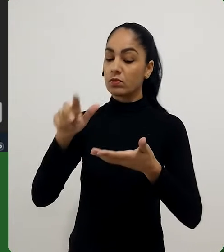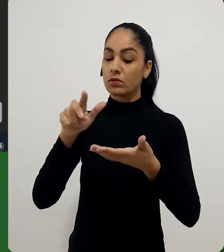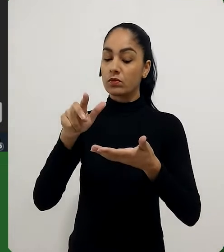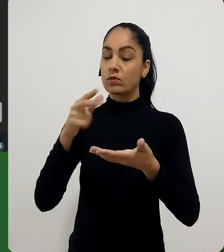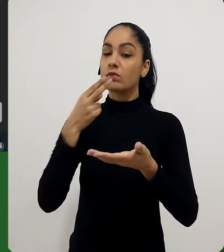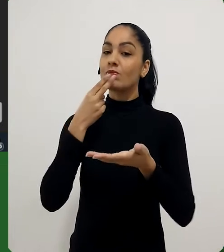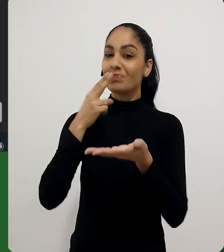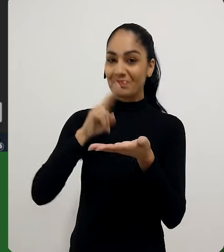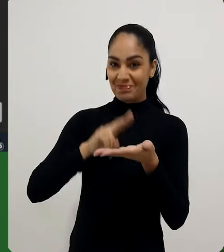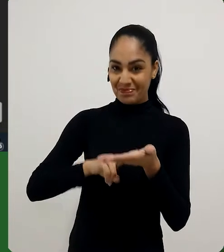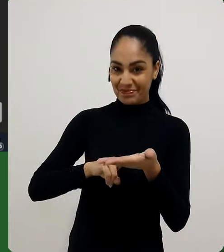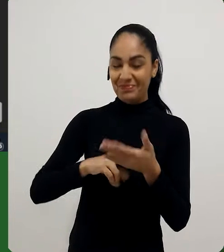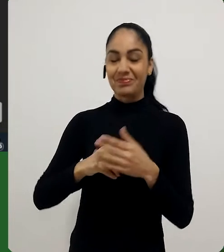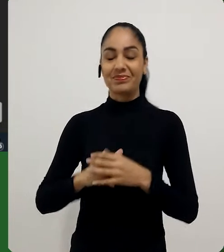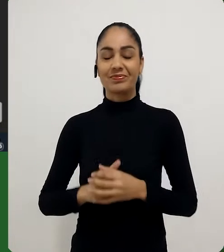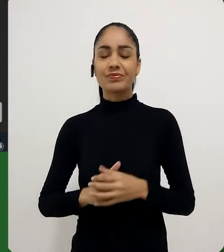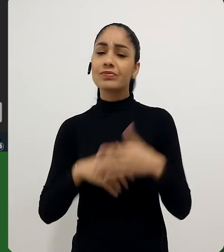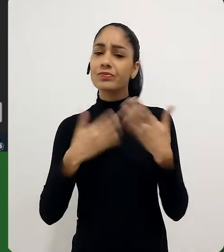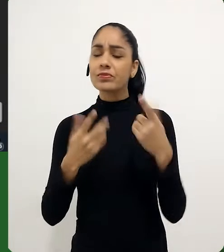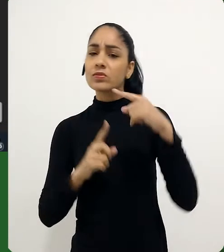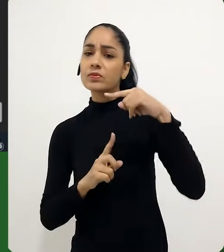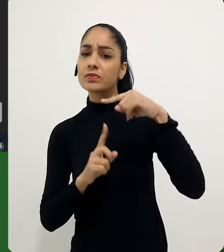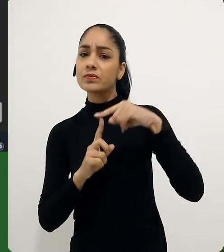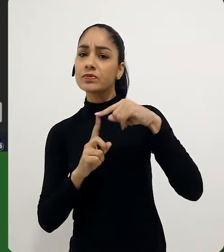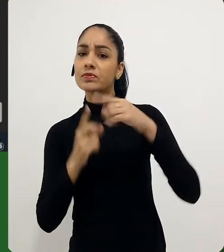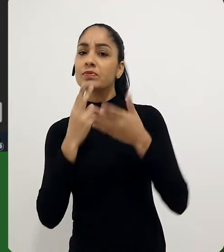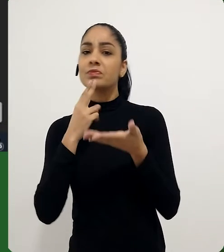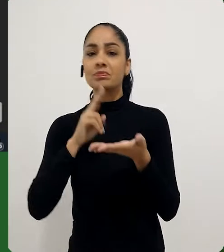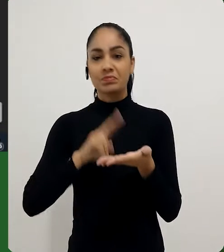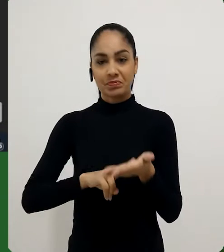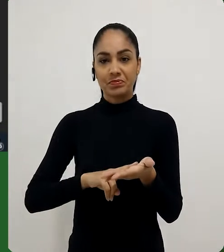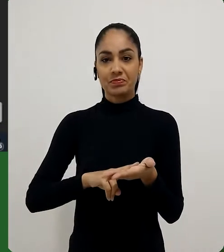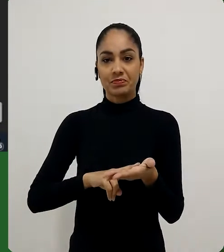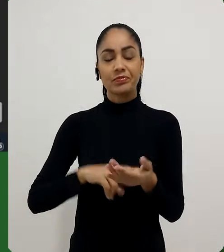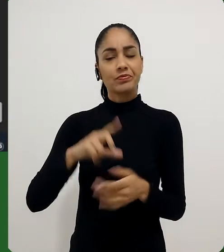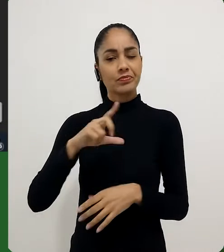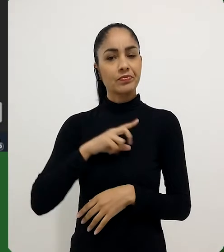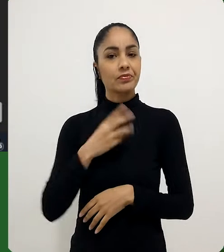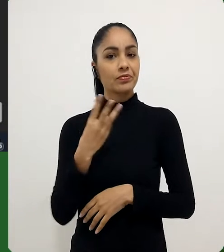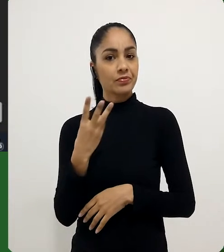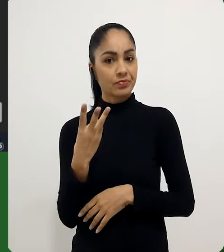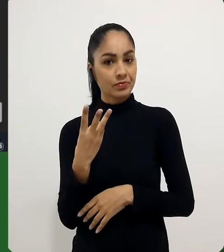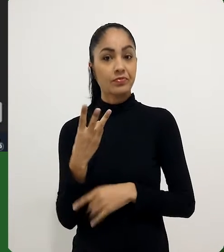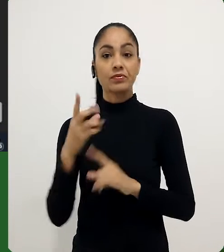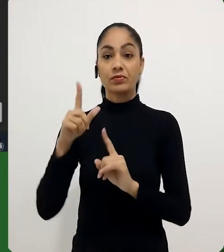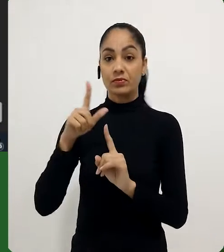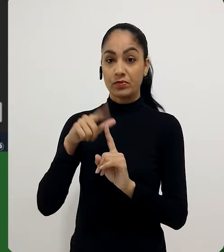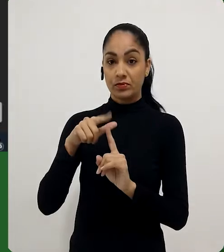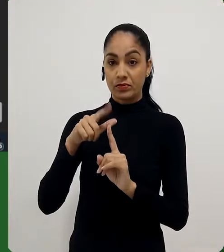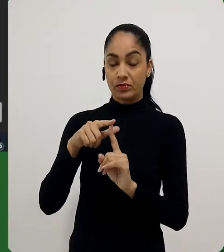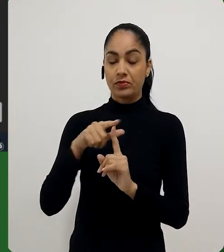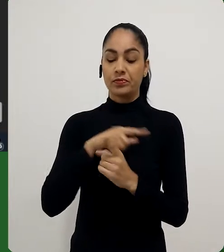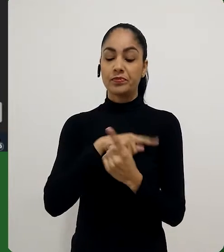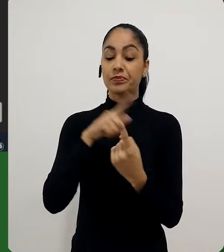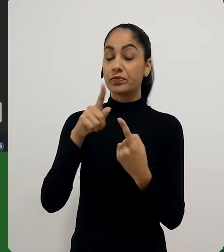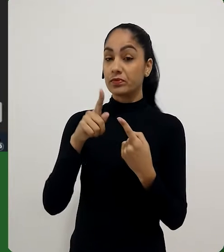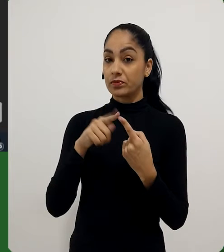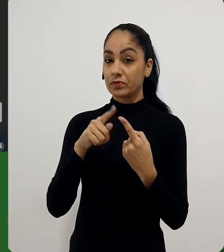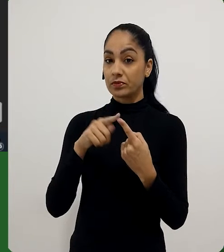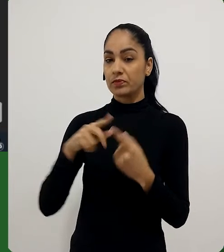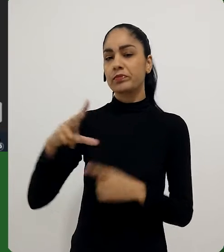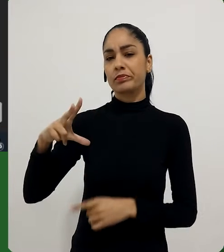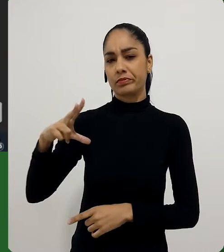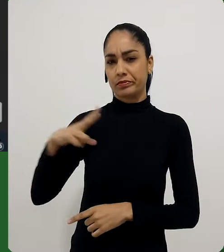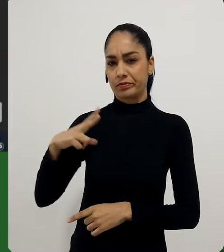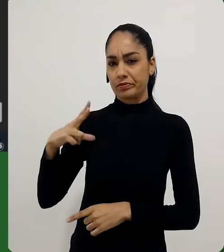Técnica, Linguagem e Correspondência. Então, tipos de correspondência. Basicamente, nós temos três